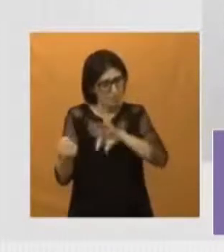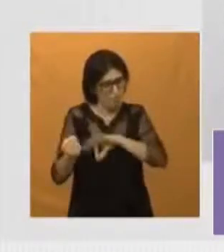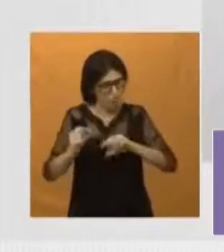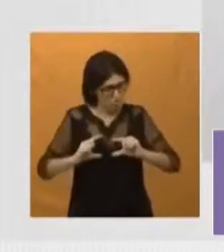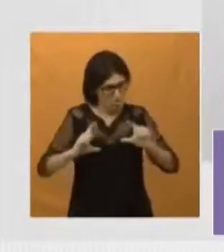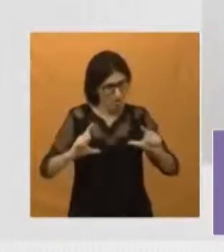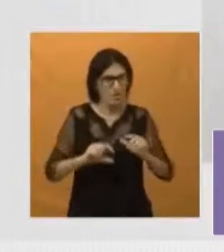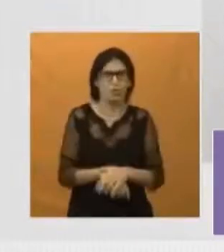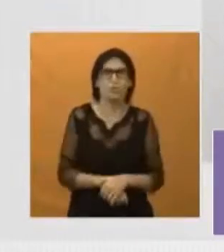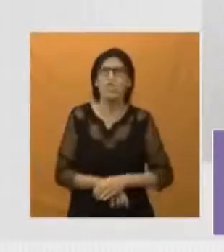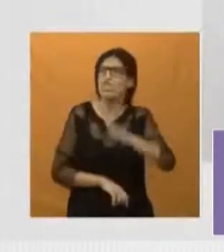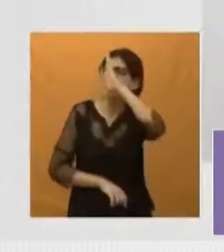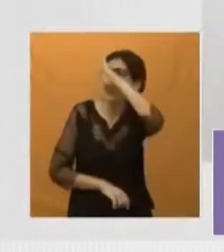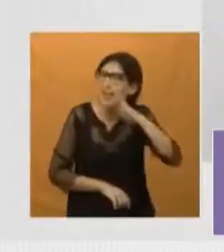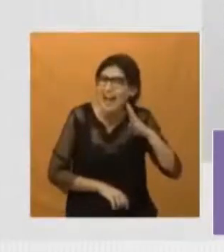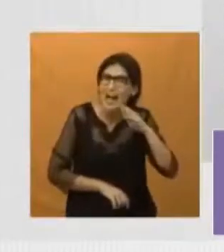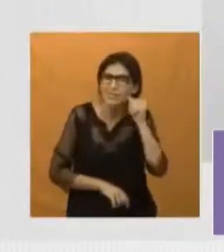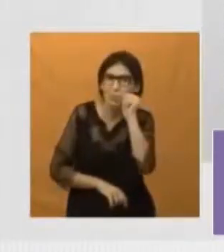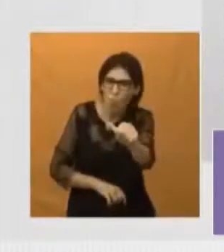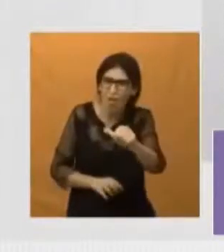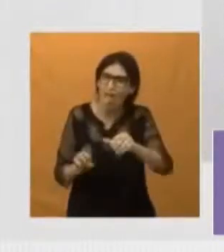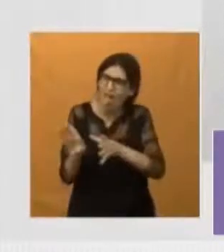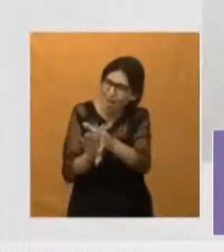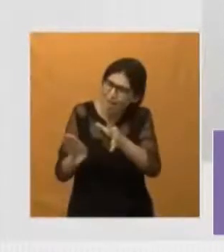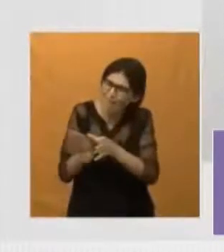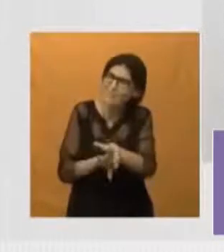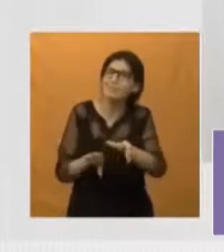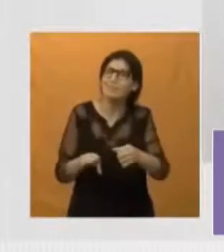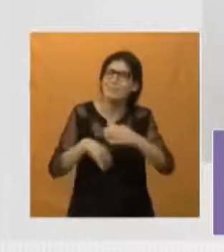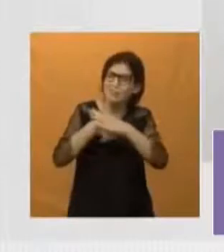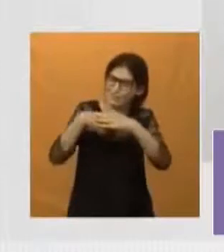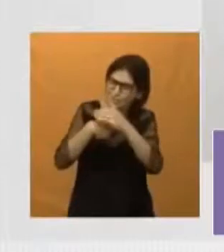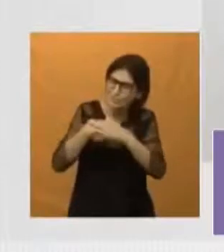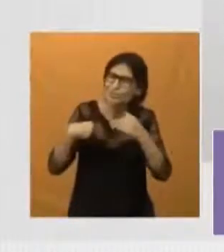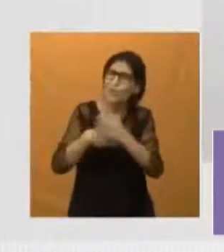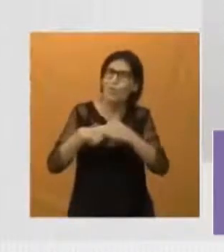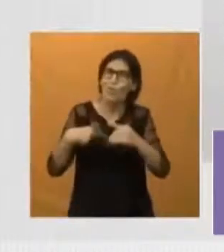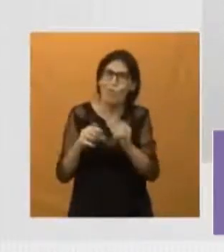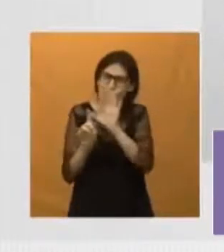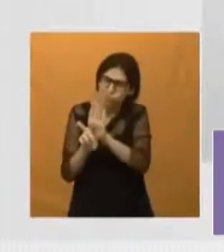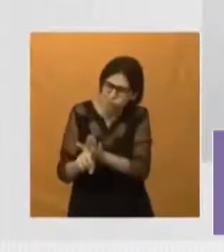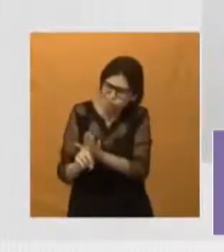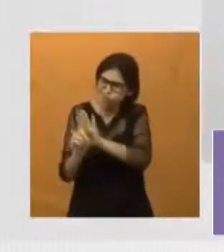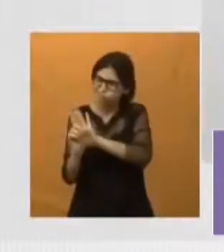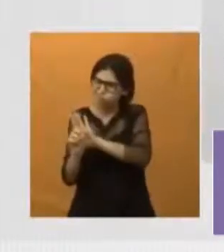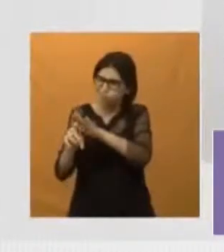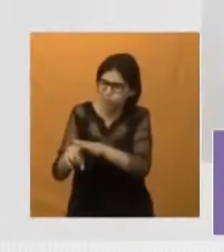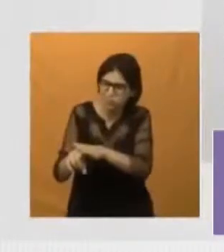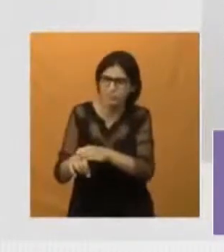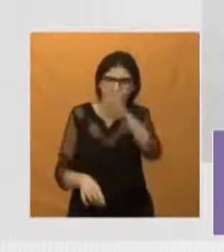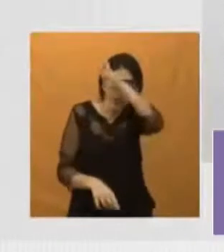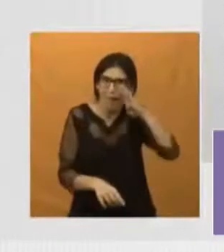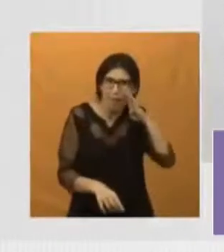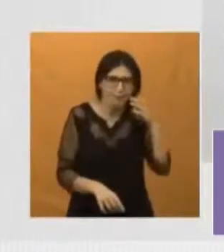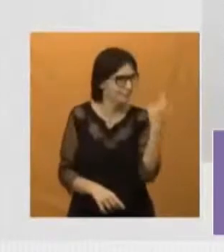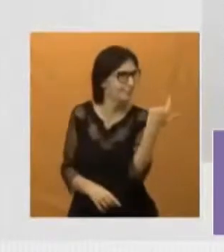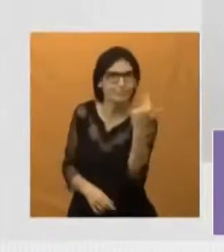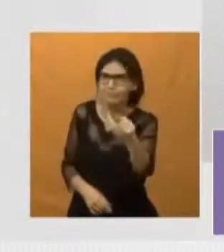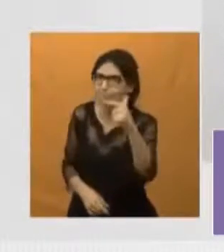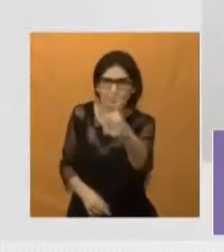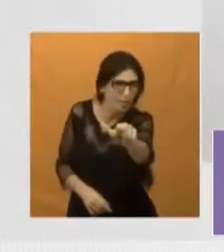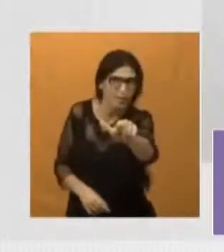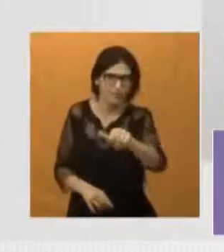fornece doula para as gestantes. Então, a importância também de se pensar além. Né? Além de ter realmente essa